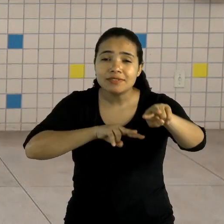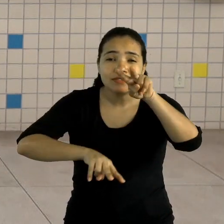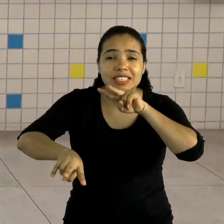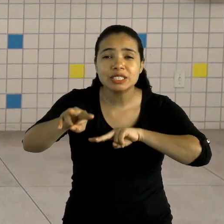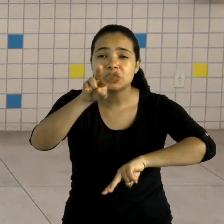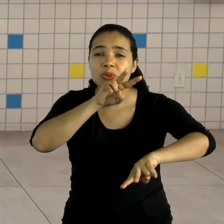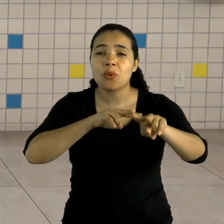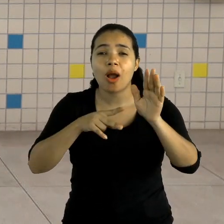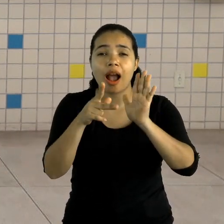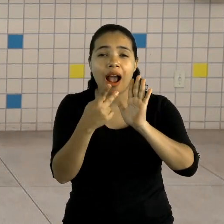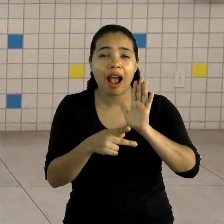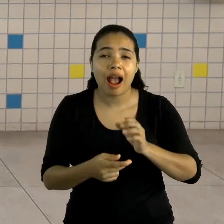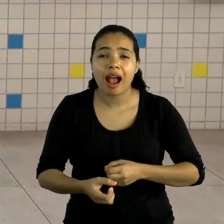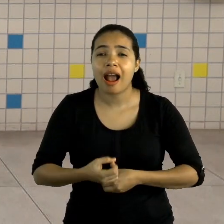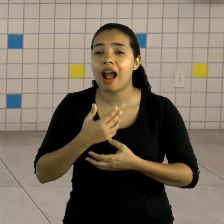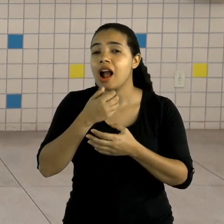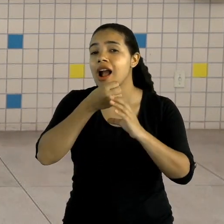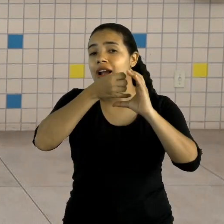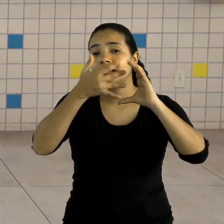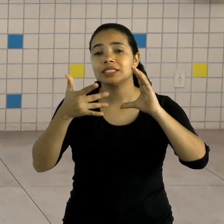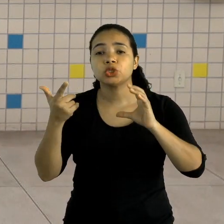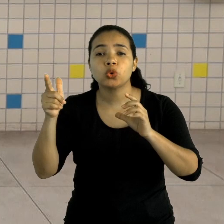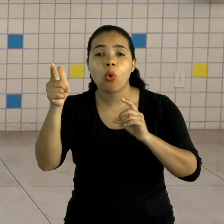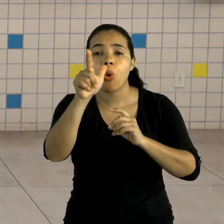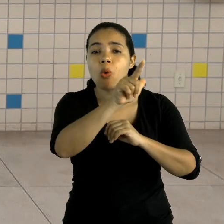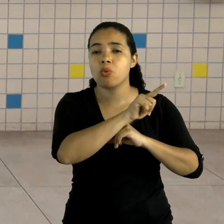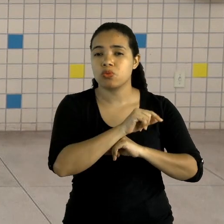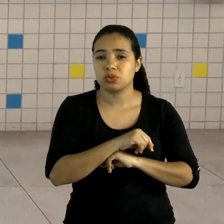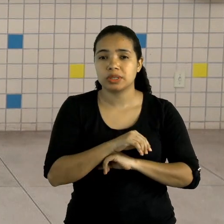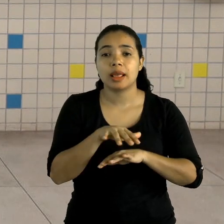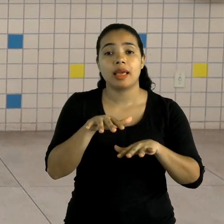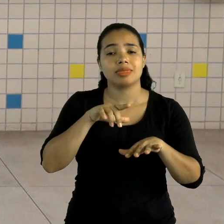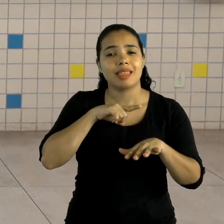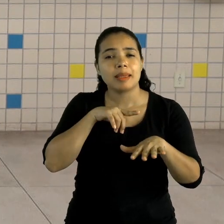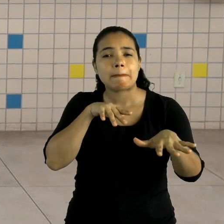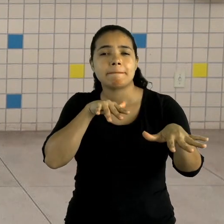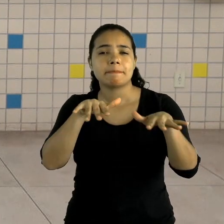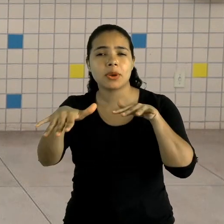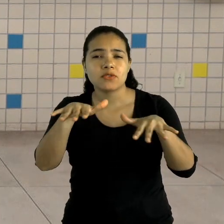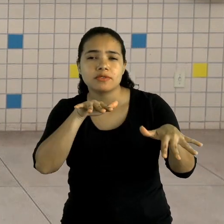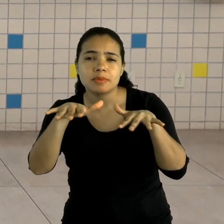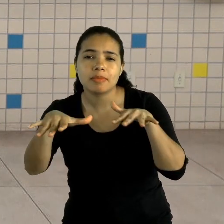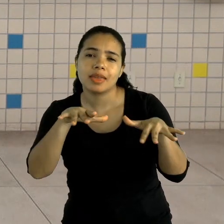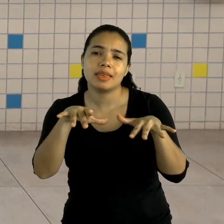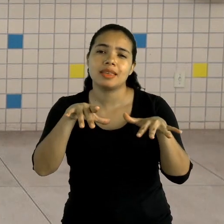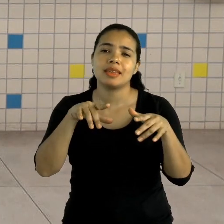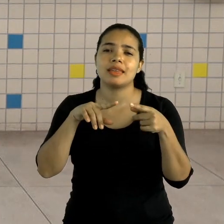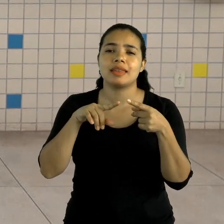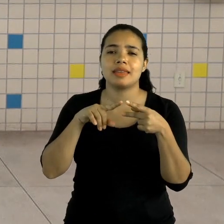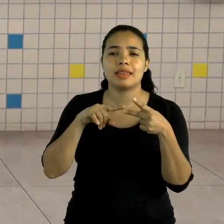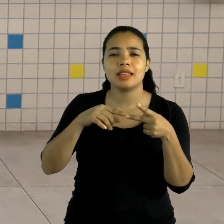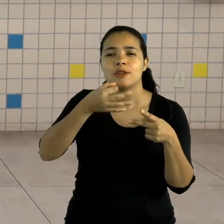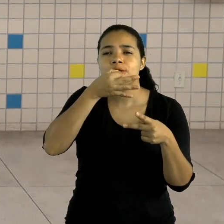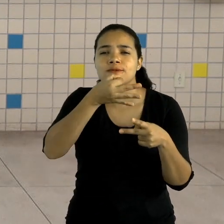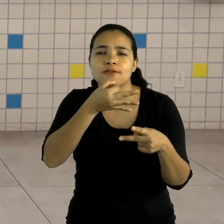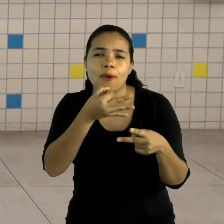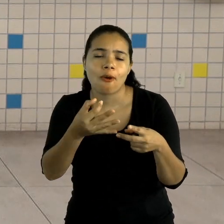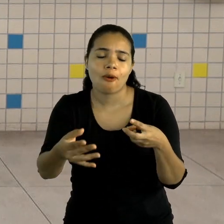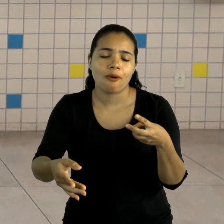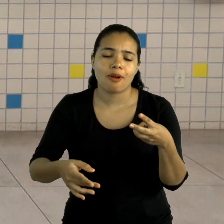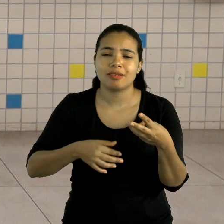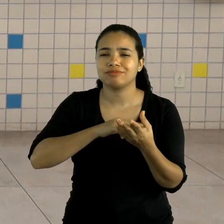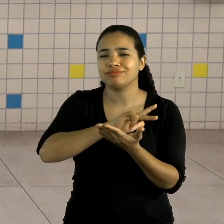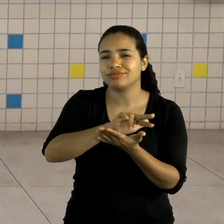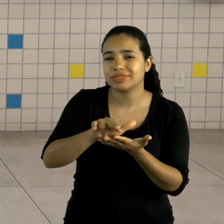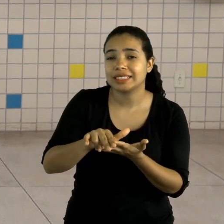Ele apresenta outras características. Ele apresenta movimento, ele apresenta sonoridade. Então nós